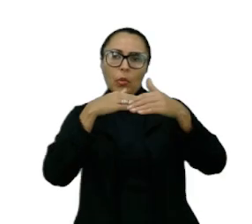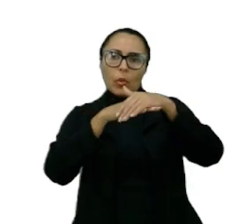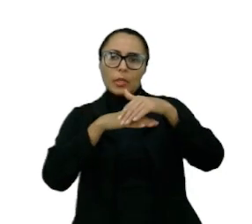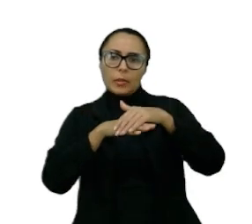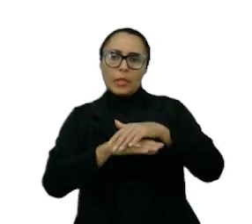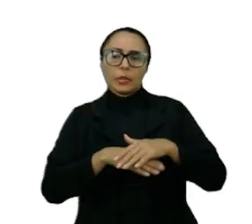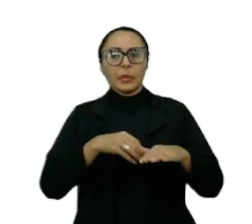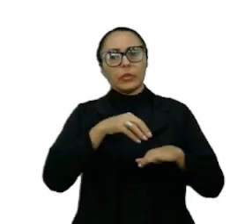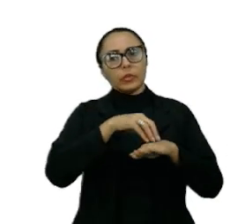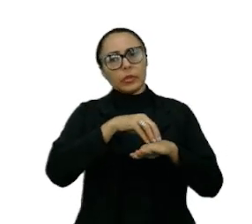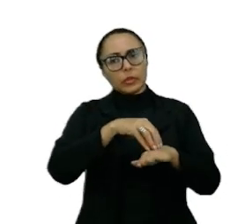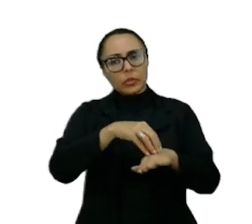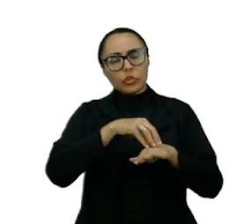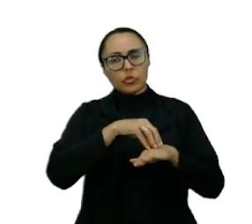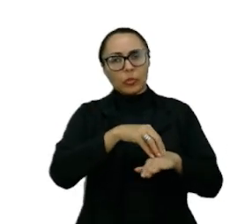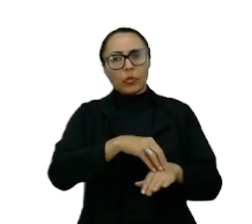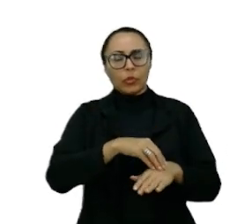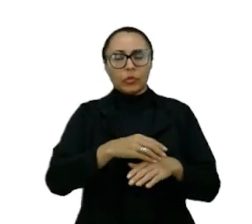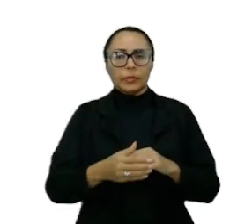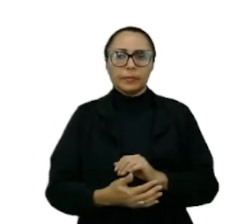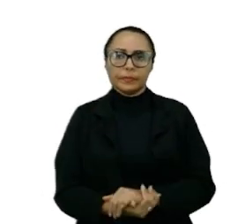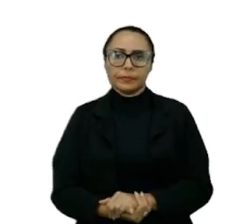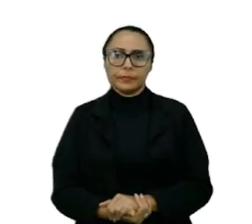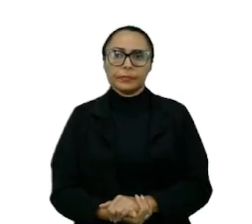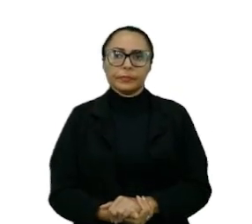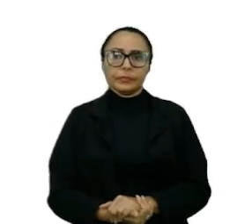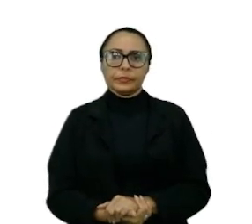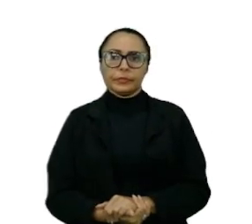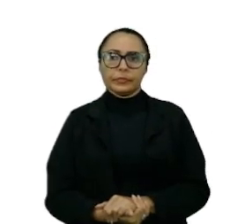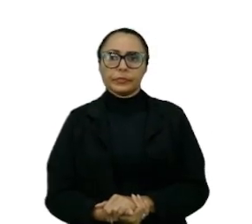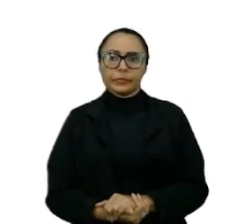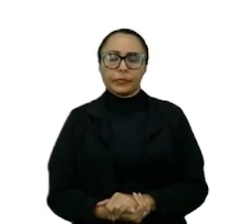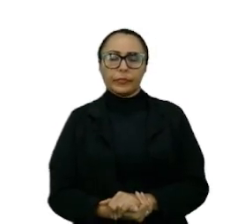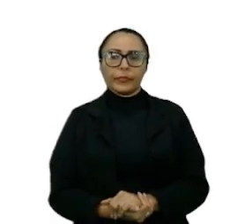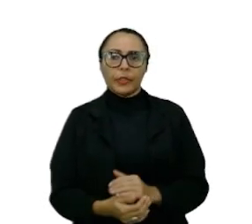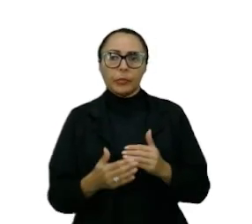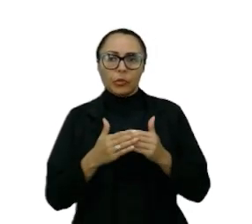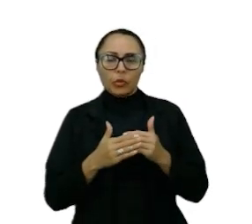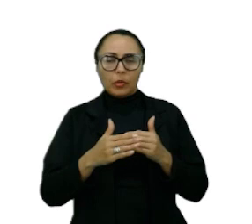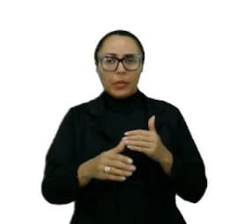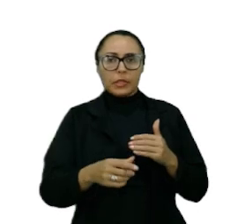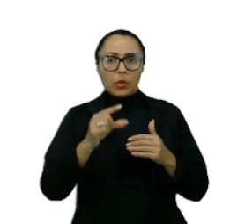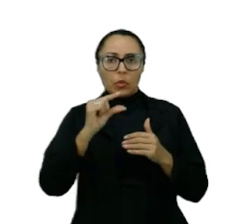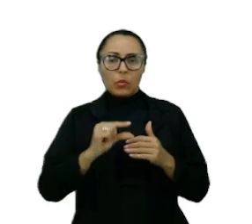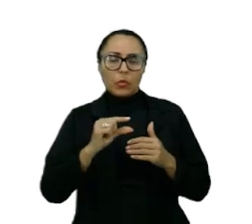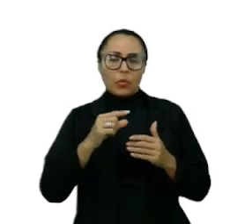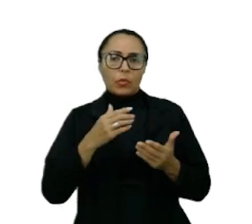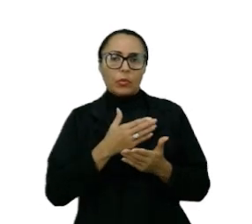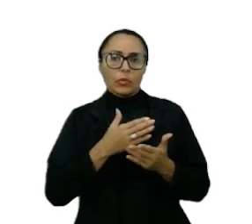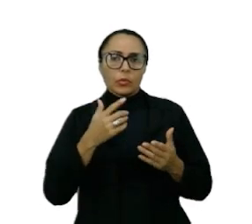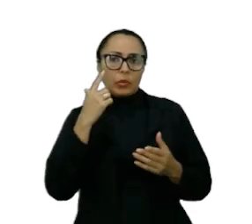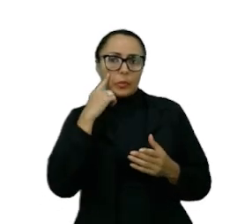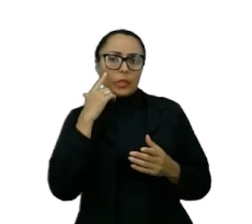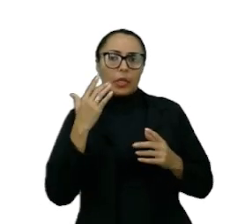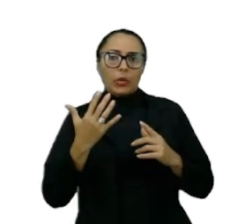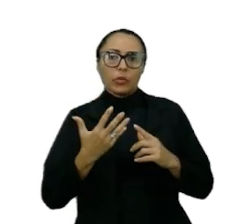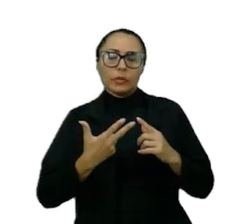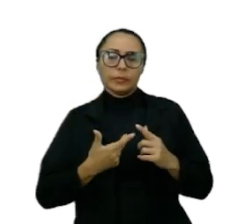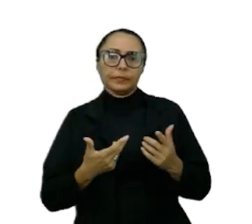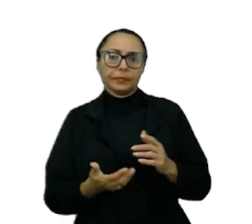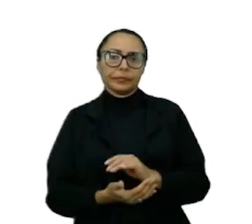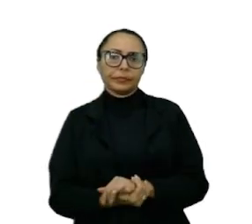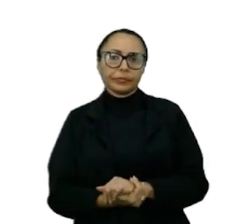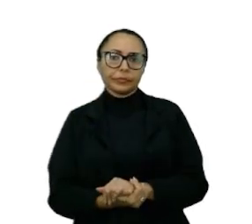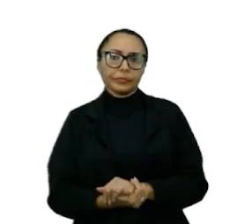transporte, nós verificamos o quê? Bem, vamos começar um pouco a entender um pouco sobre a produção do óleo diesel. O óleo